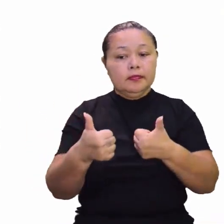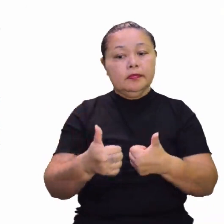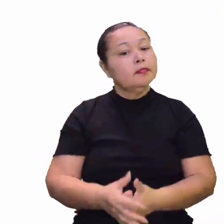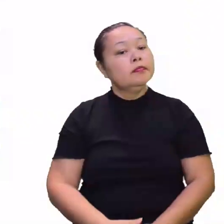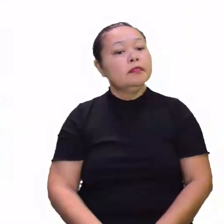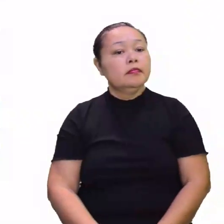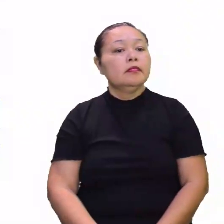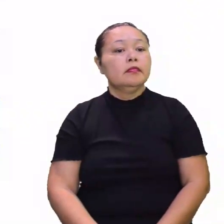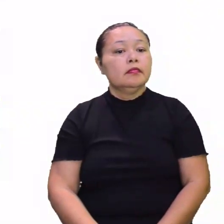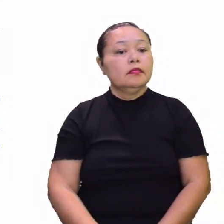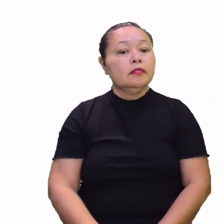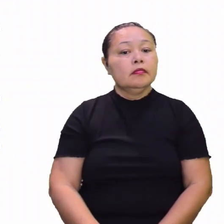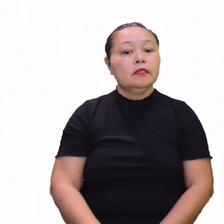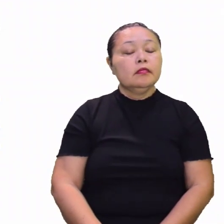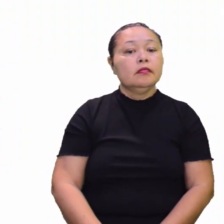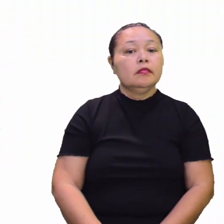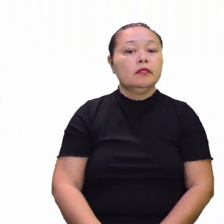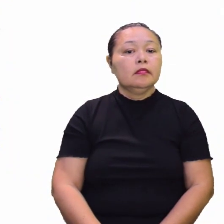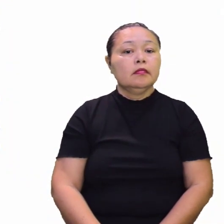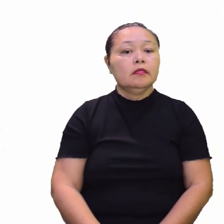Beleza.